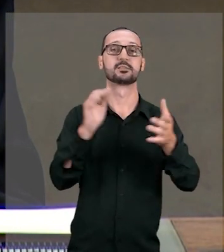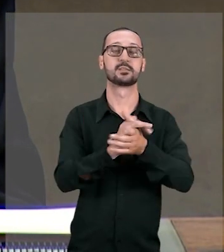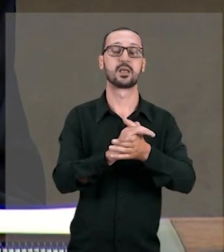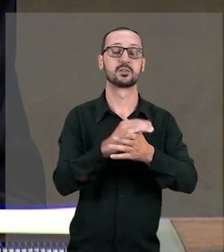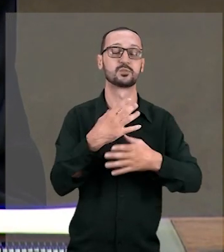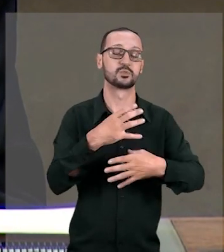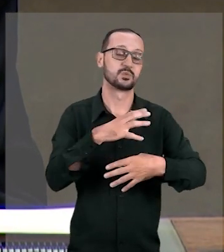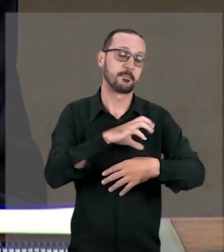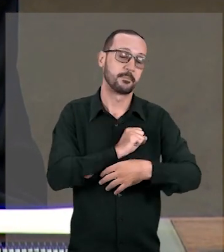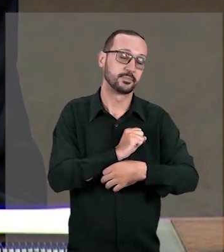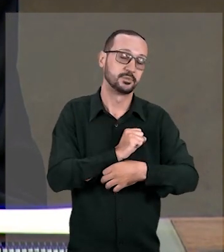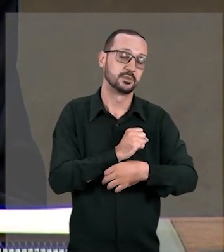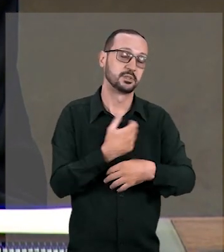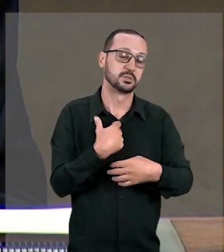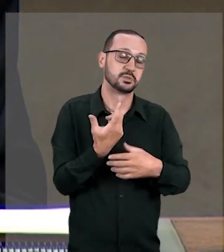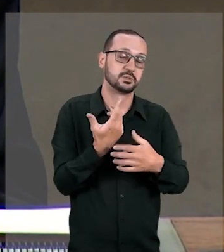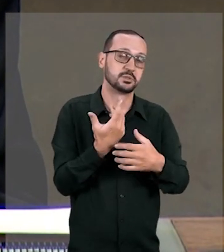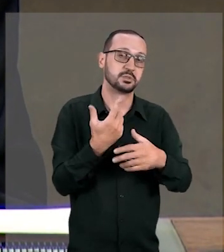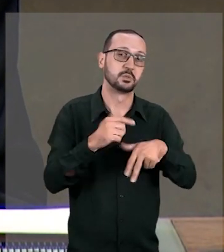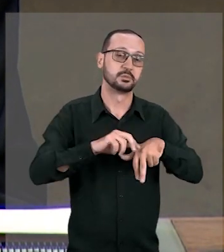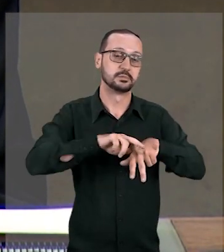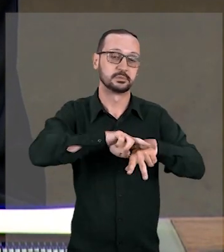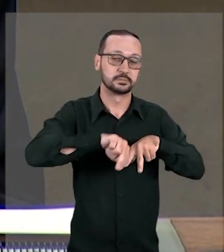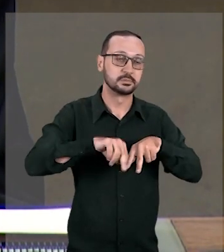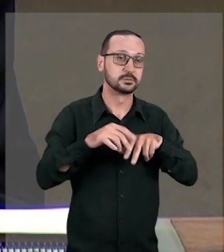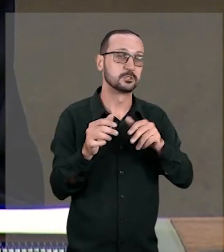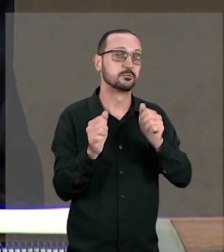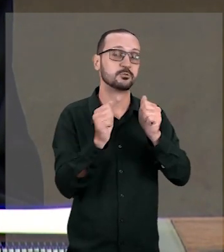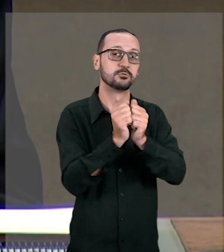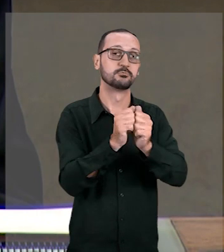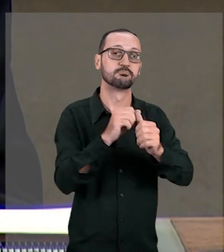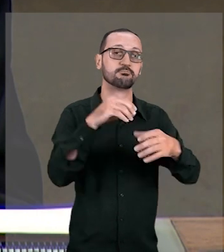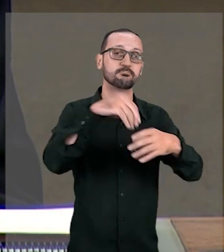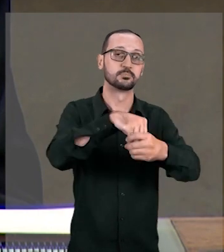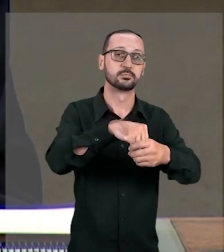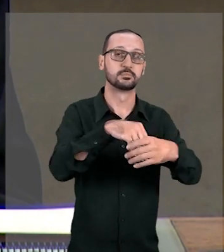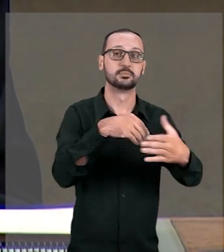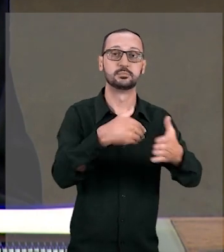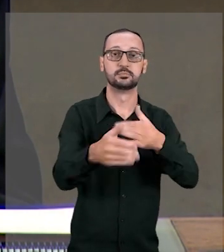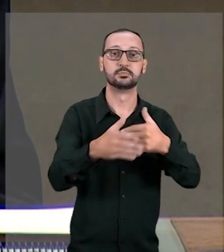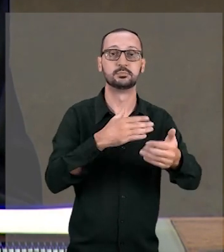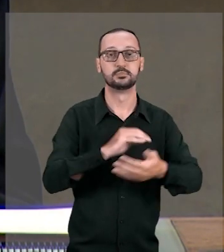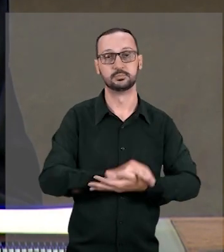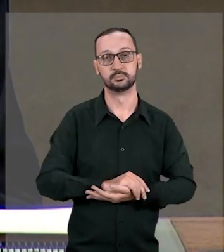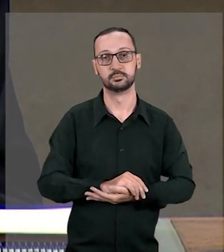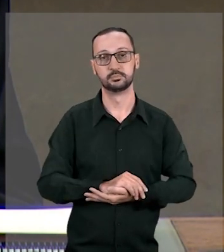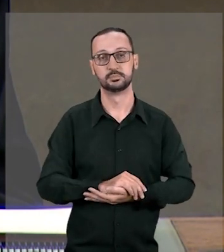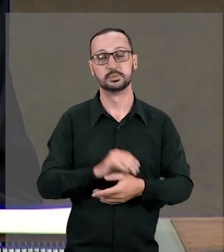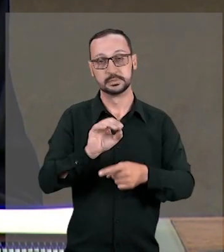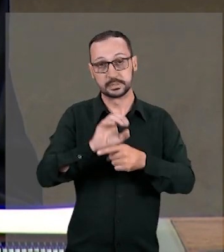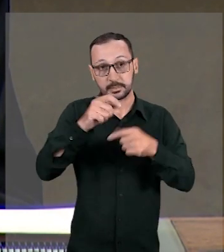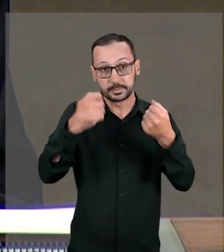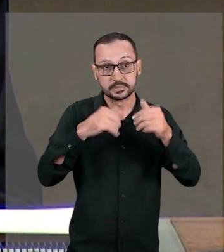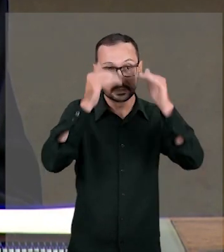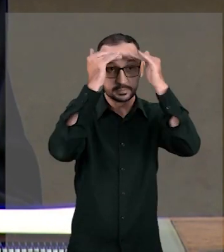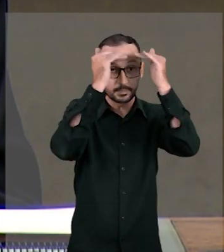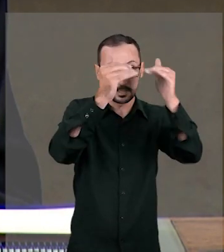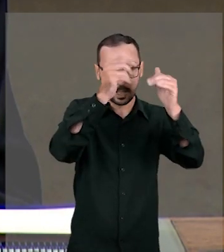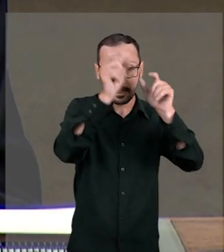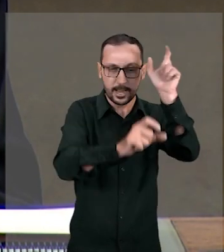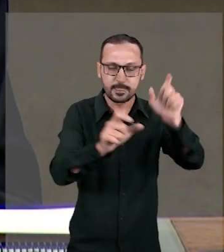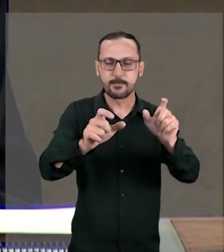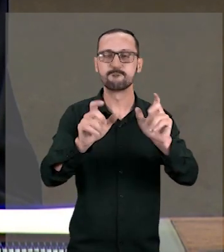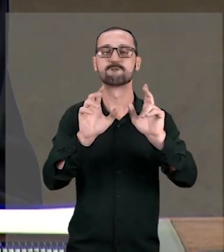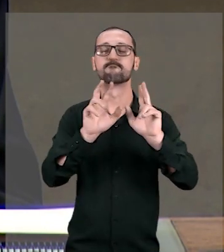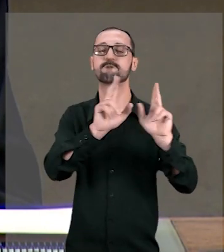seu afeto e a sua sexualidade onde mora o seu desejo. O Estado tem que respeitar as pessoas como elas